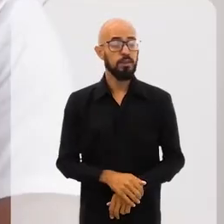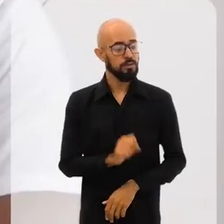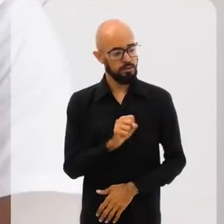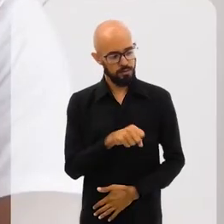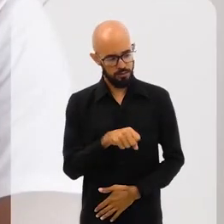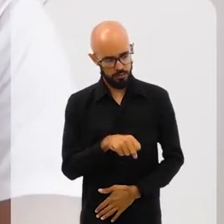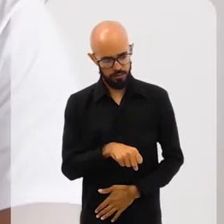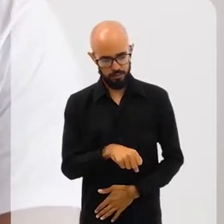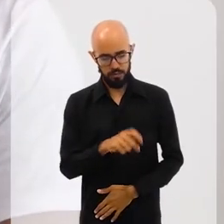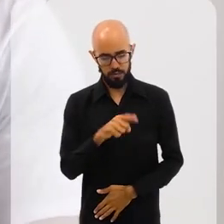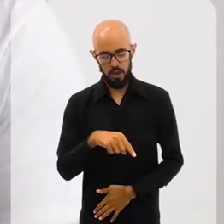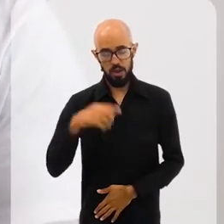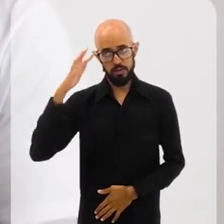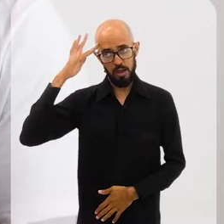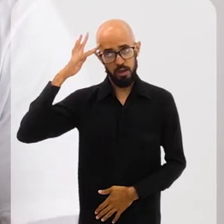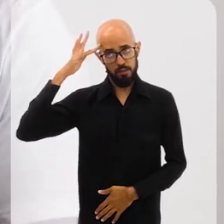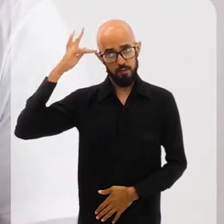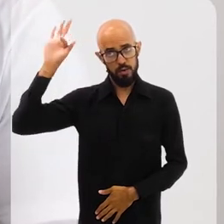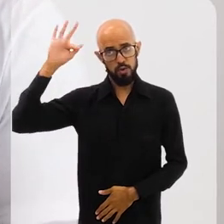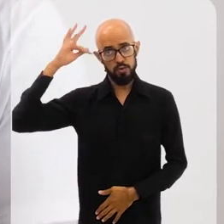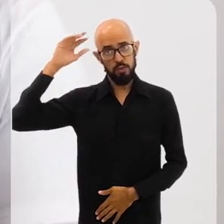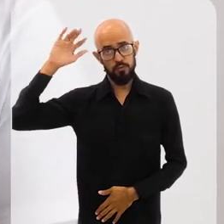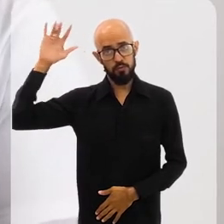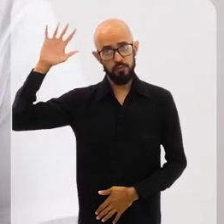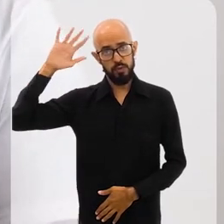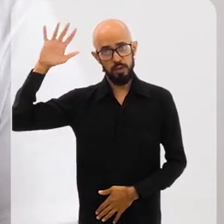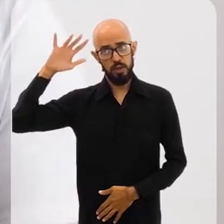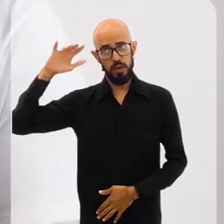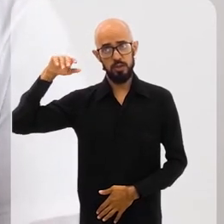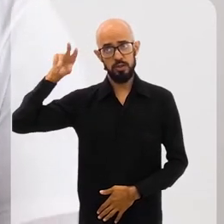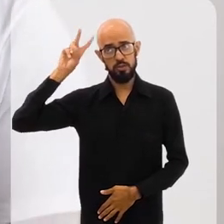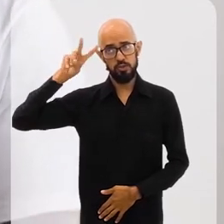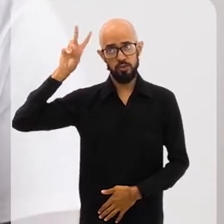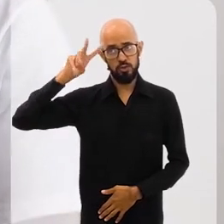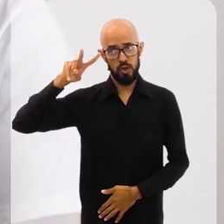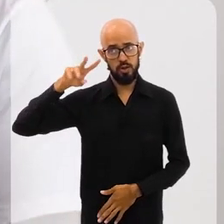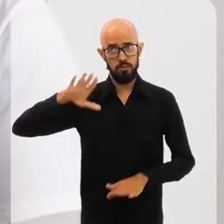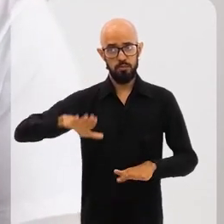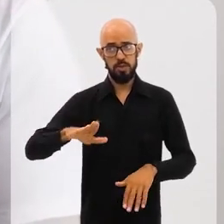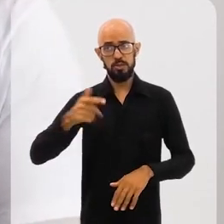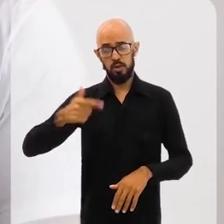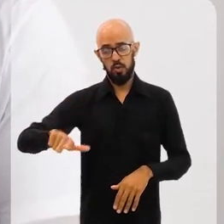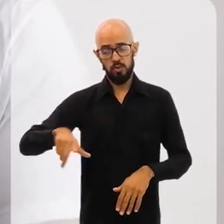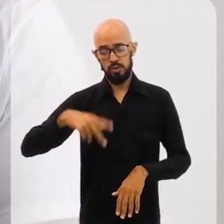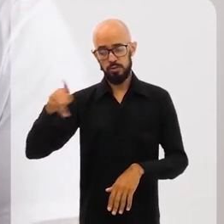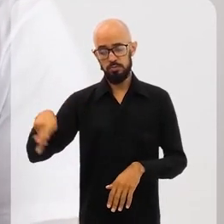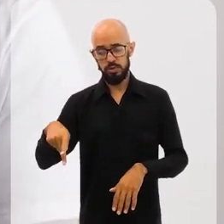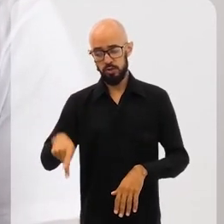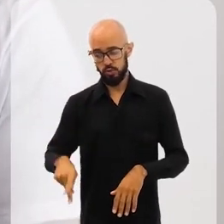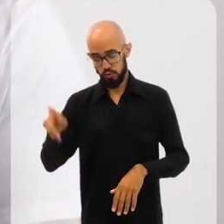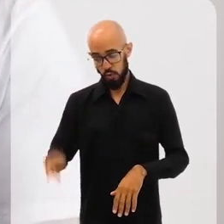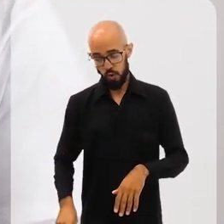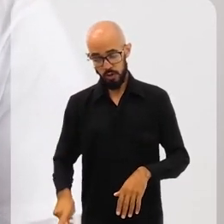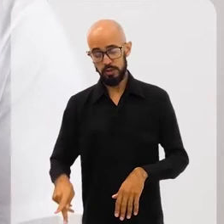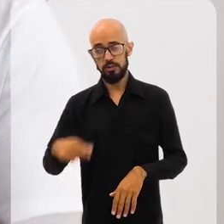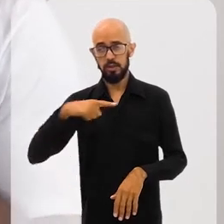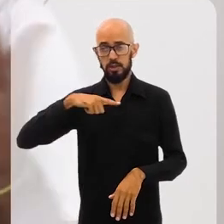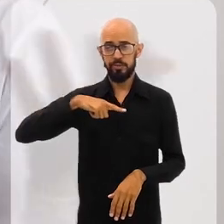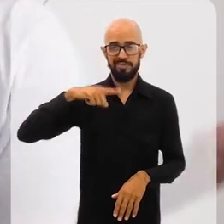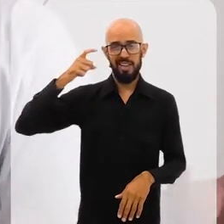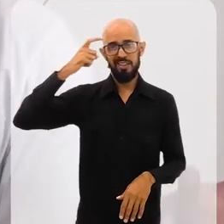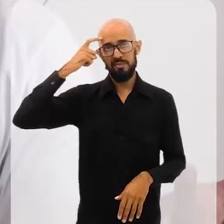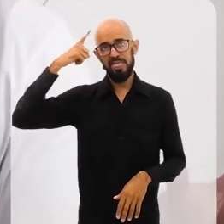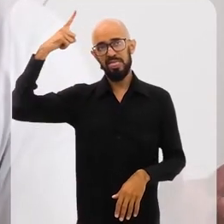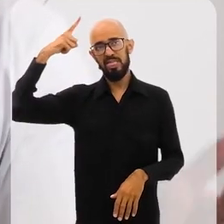ele está. Exato. Eu estou lhe falando aqui de uma parte bem filosófica de Ifá. Certo. Histórica de Ifá, só que tem outras pessoas que podem seguir para um